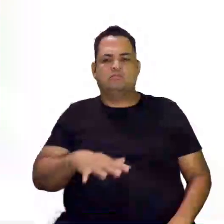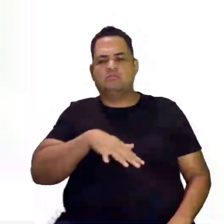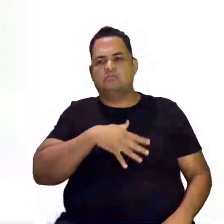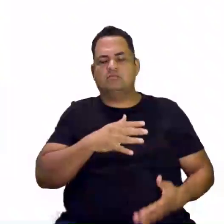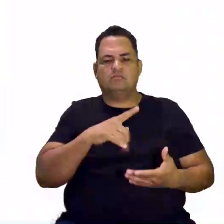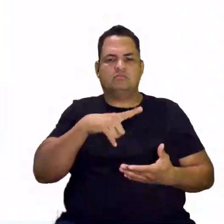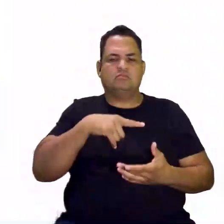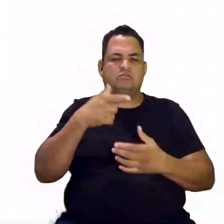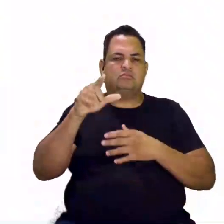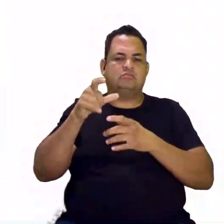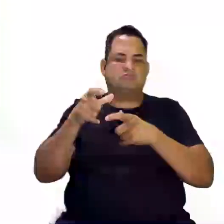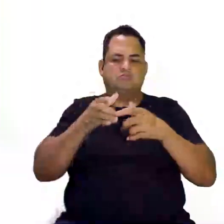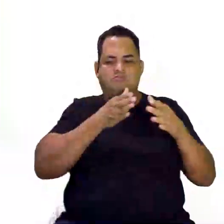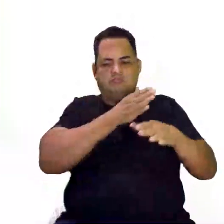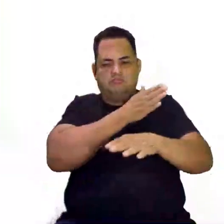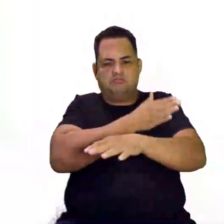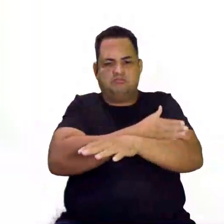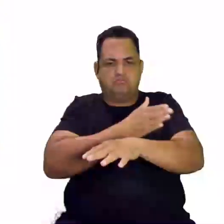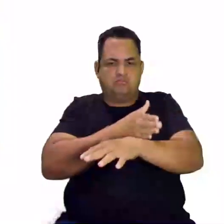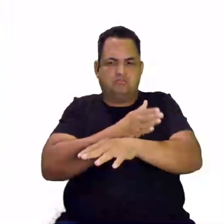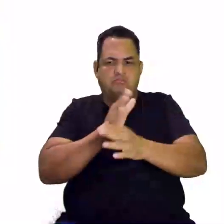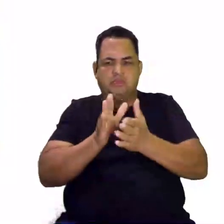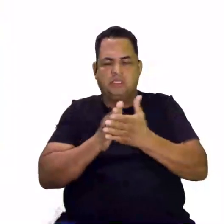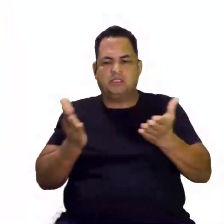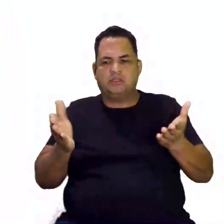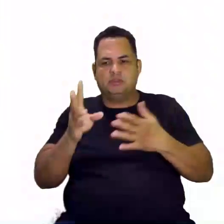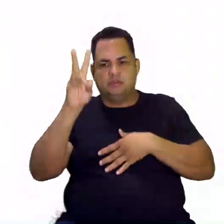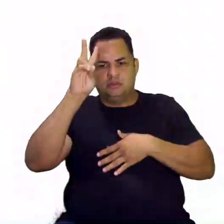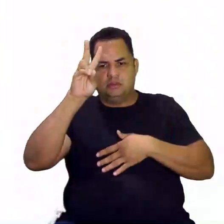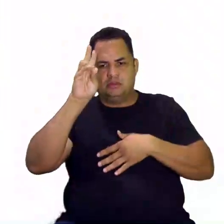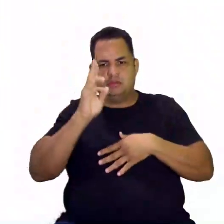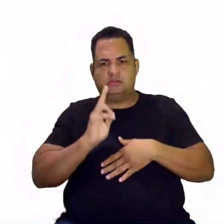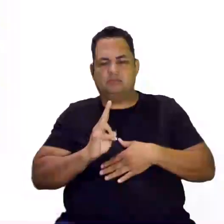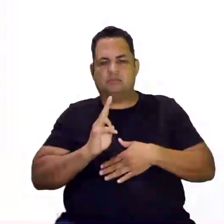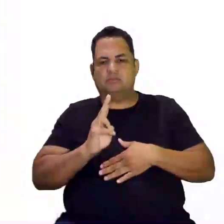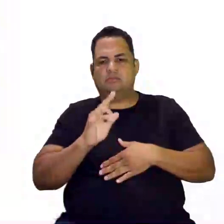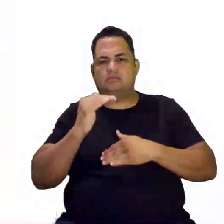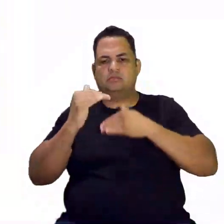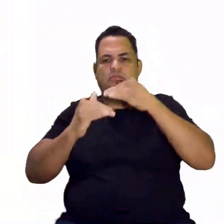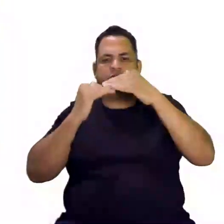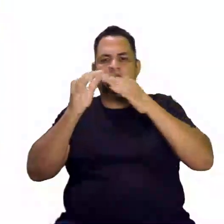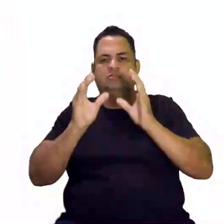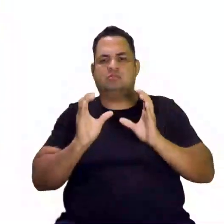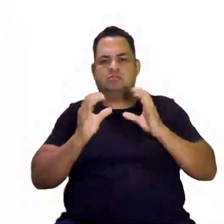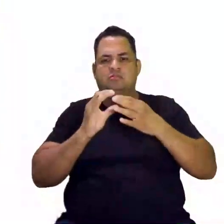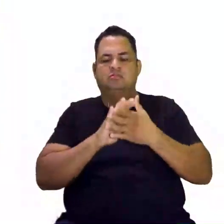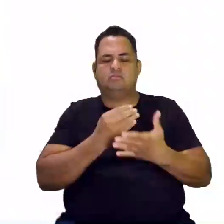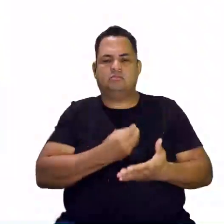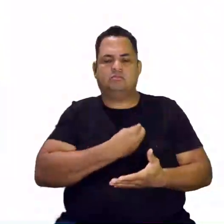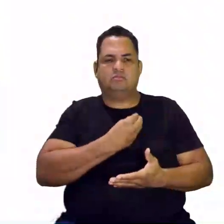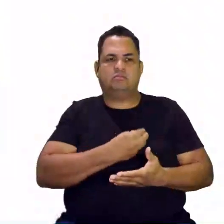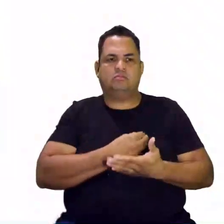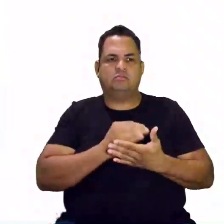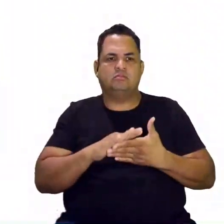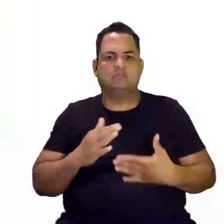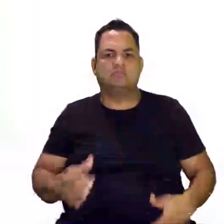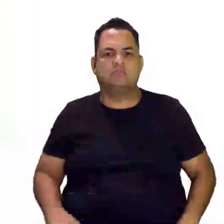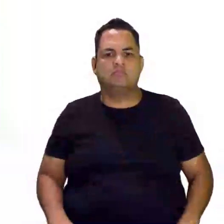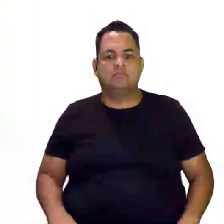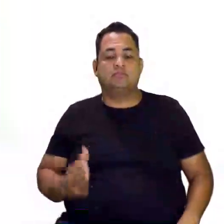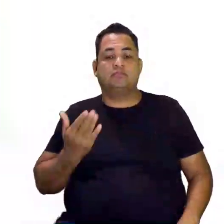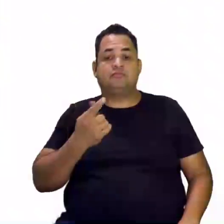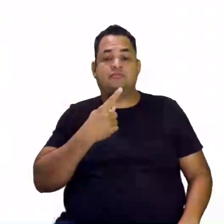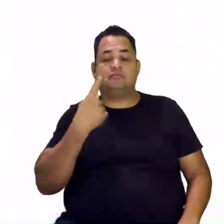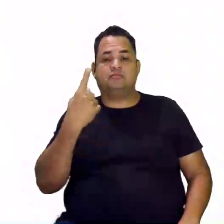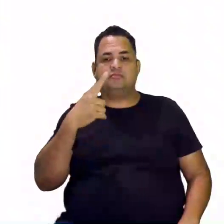em um determinado período, né, histórico aí do processo evolutivo dos grupos de seres vivos. A gente sabe que